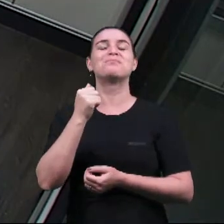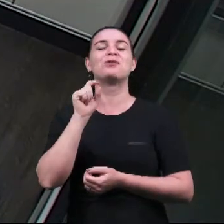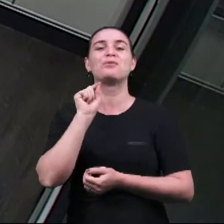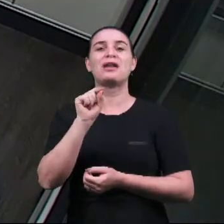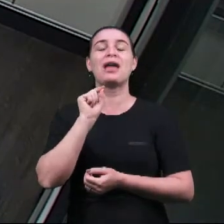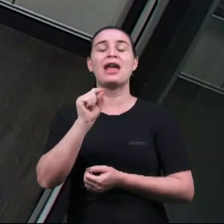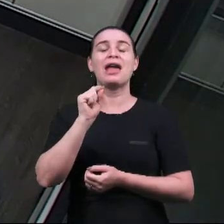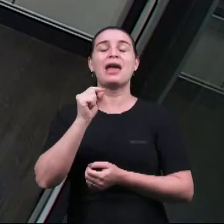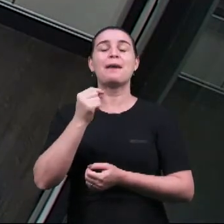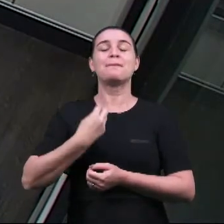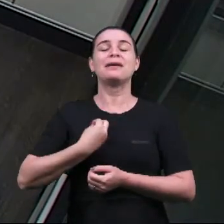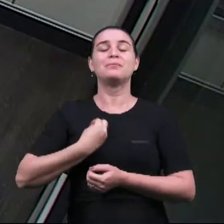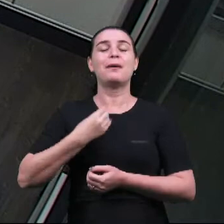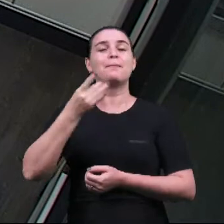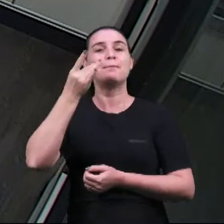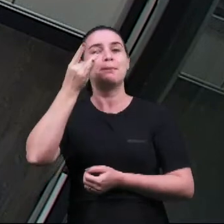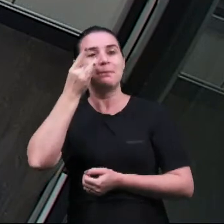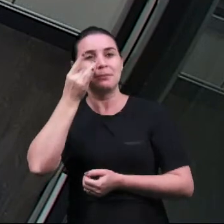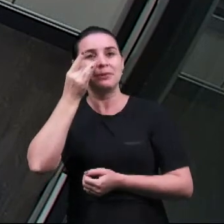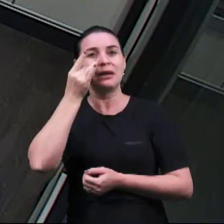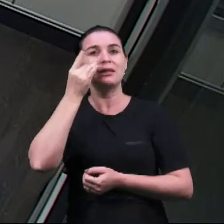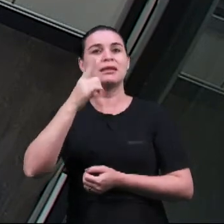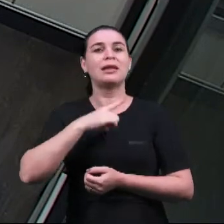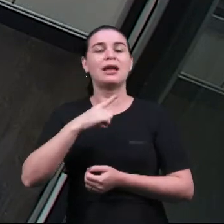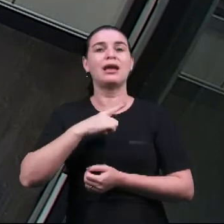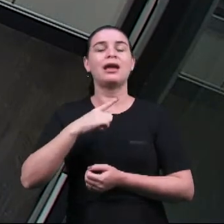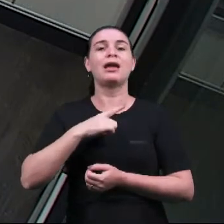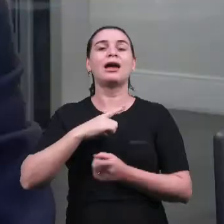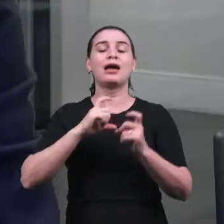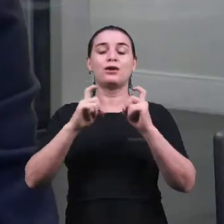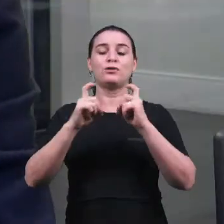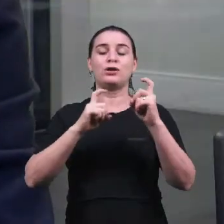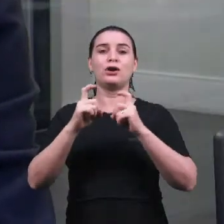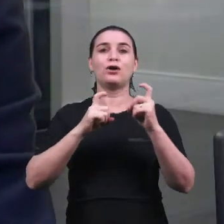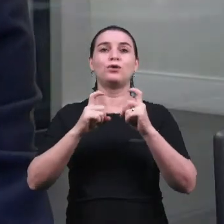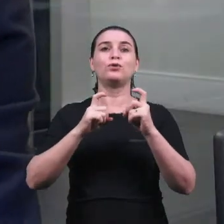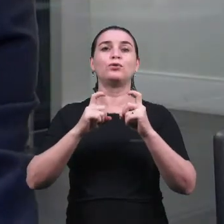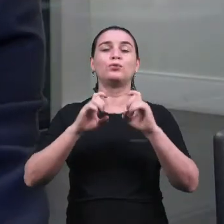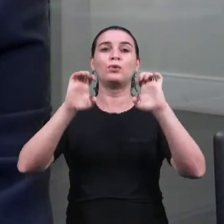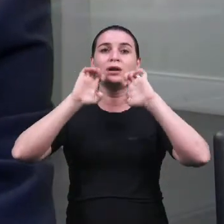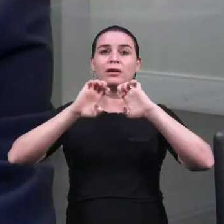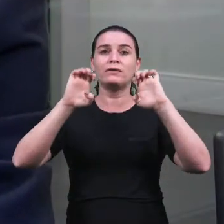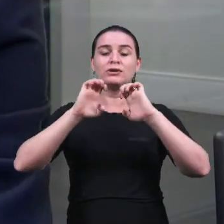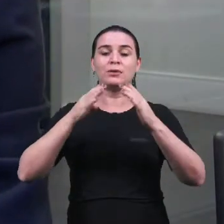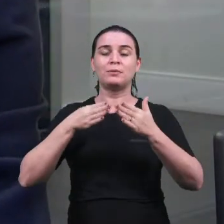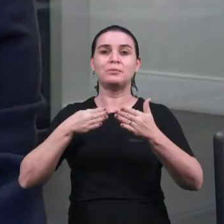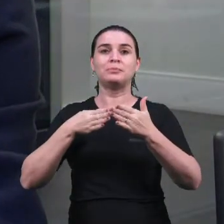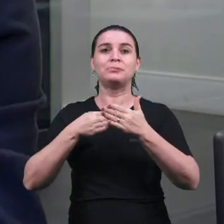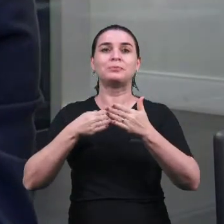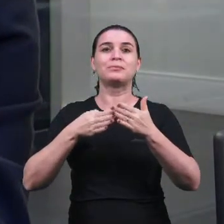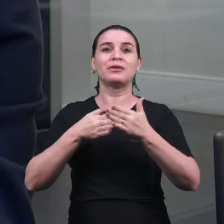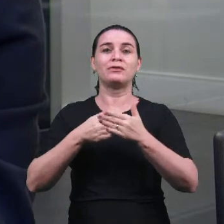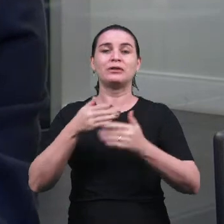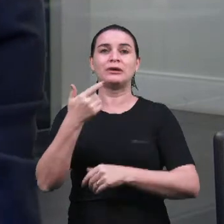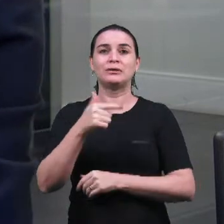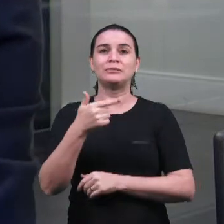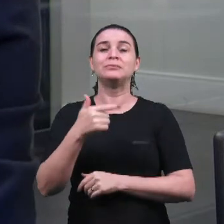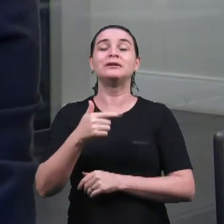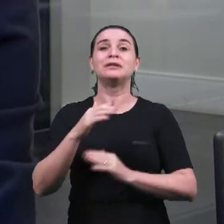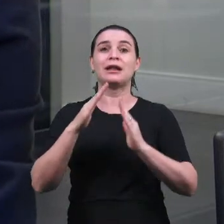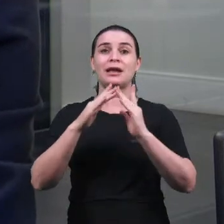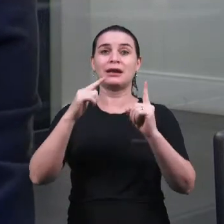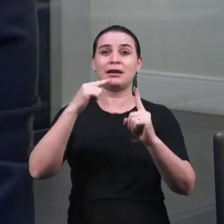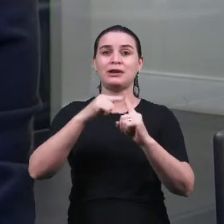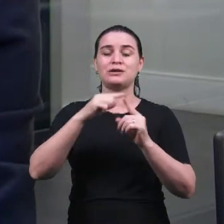Presencial. Então, nós temos a reunião do Evangelho Sem Fronteiras toda segunda-feira, presencial, aqui na igreja de Moby